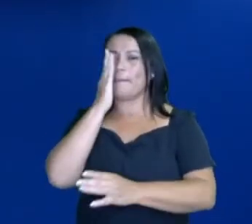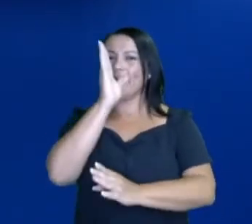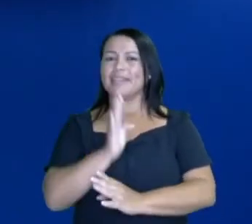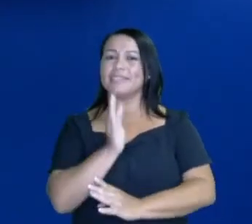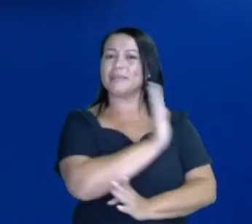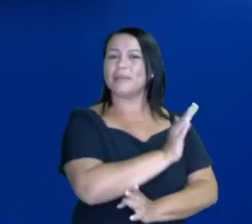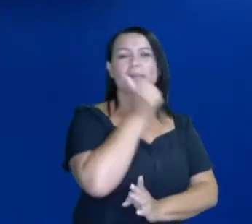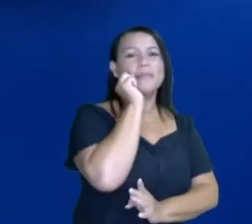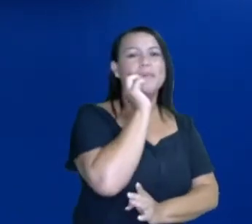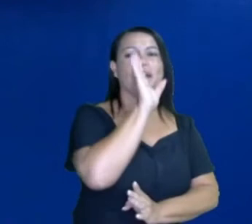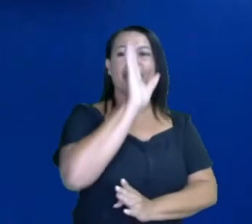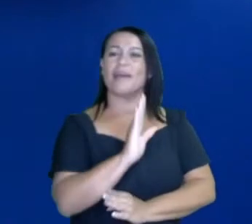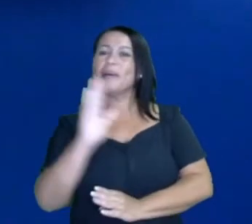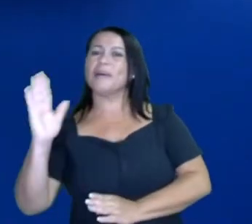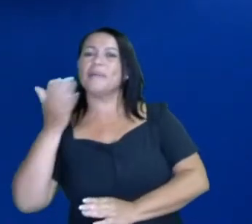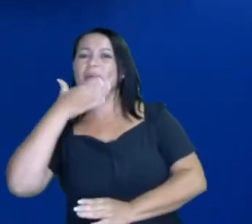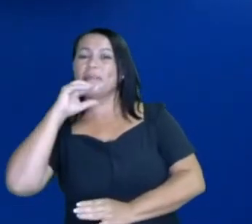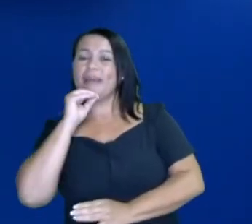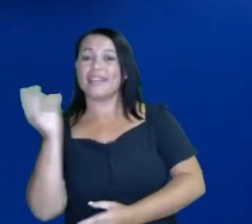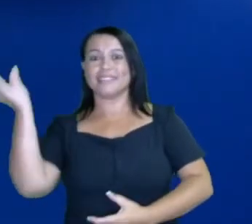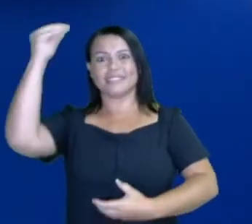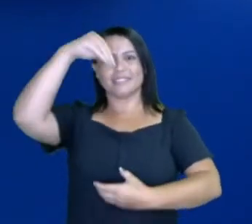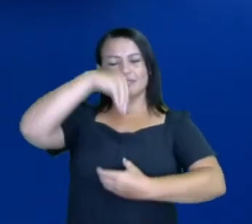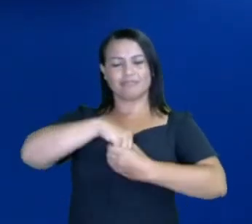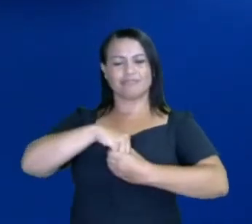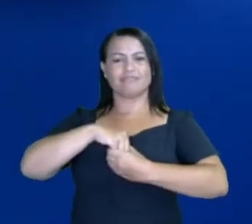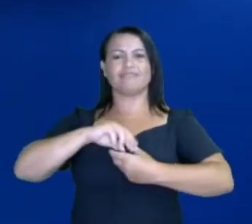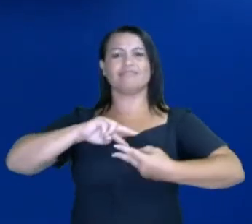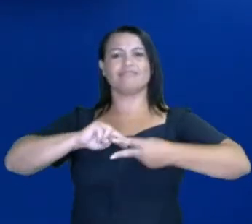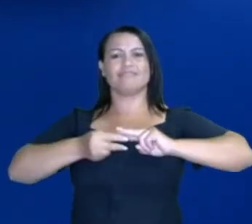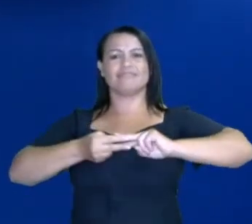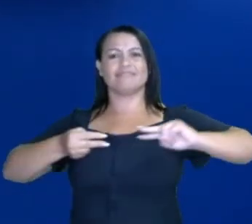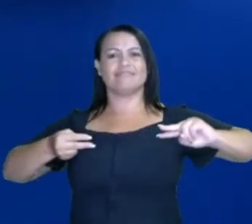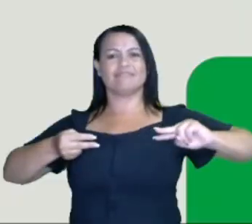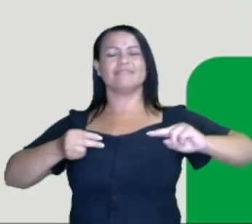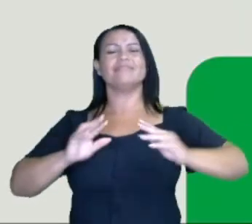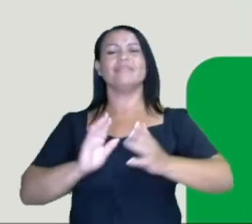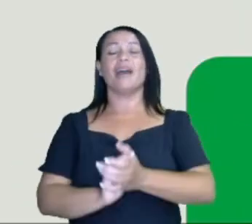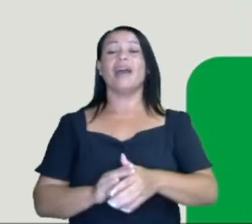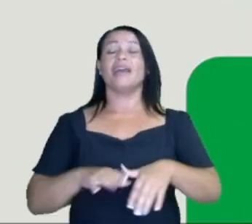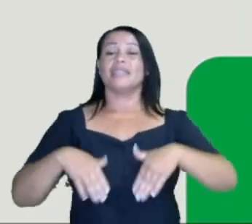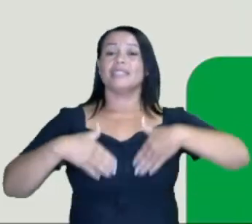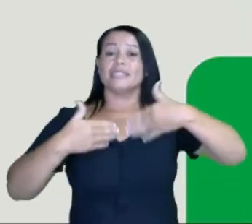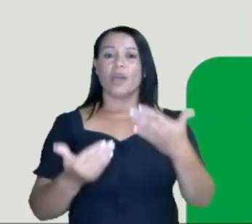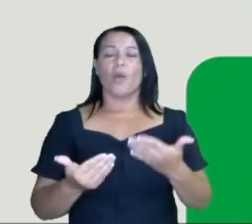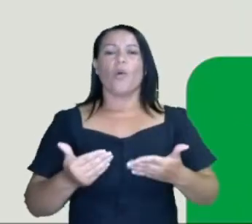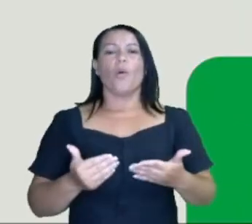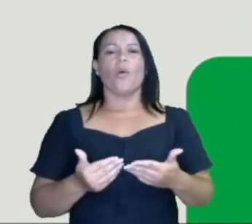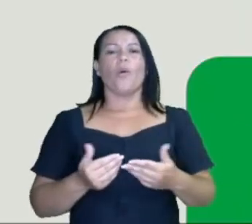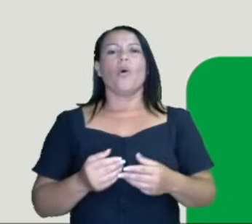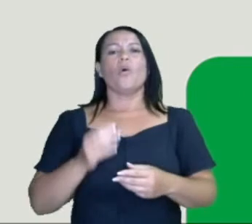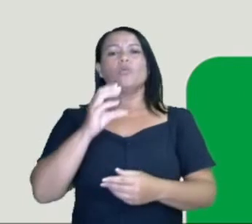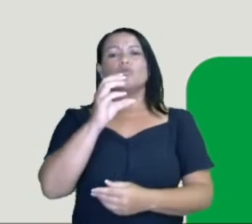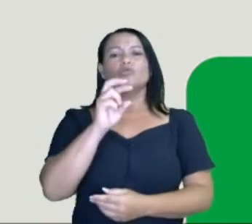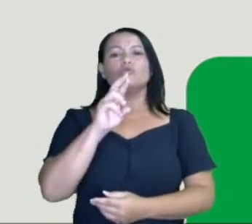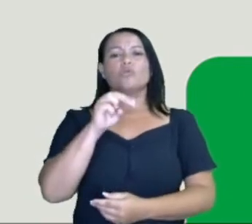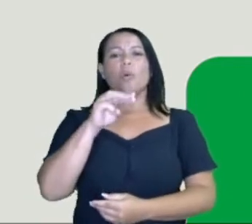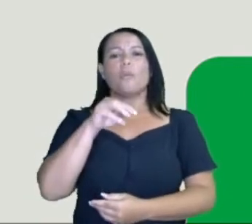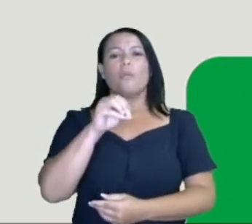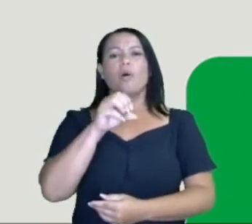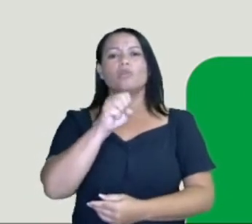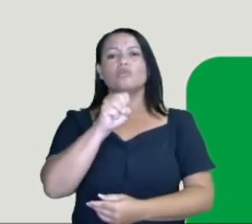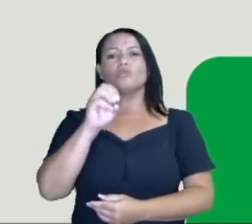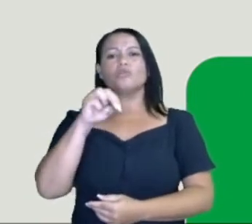metade da mamãe. E essa metade está contida em nosso DNA. Além disso, os cromossomos possuem centenas de